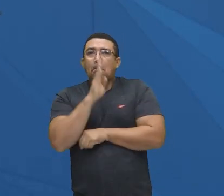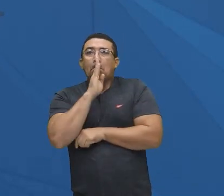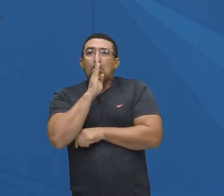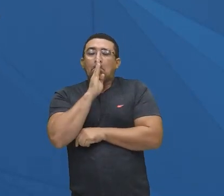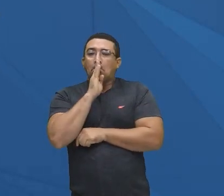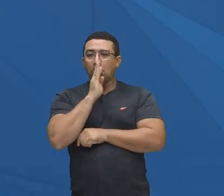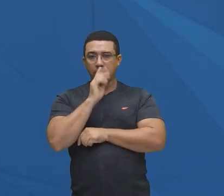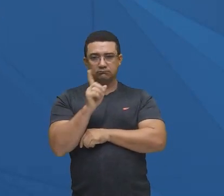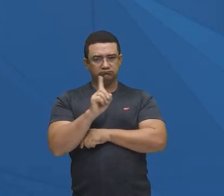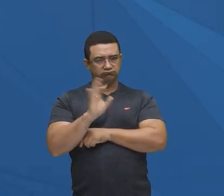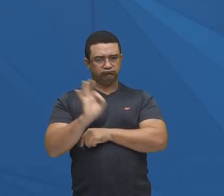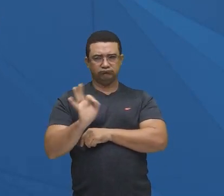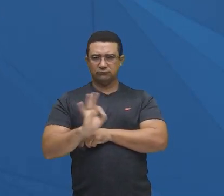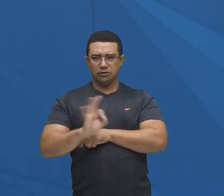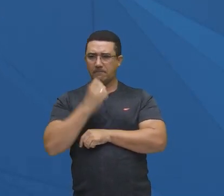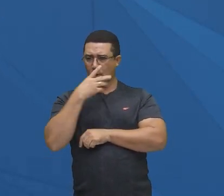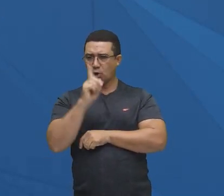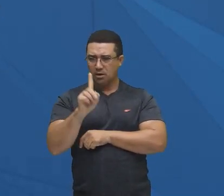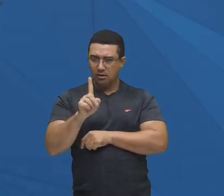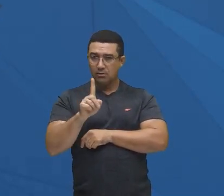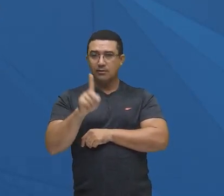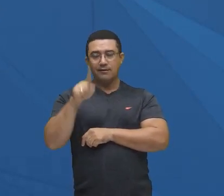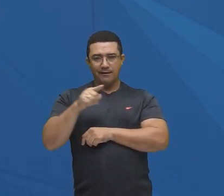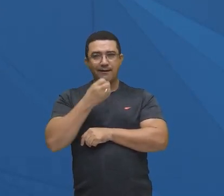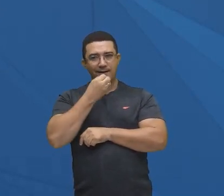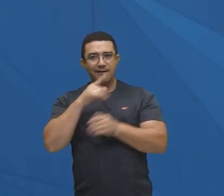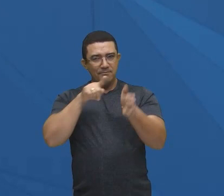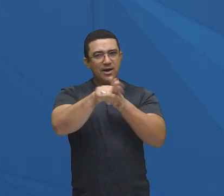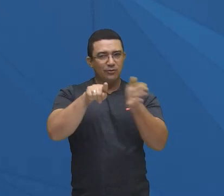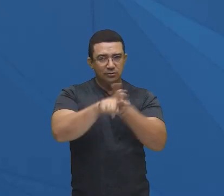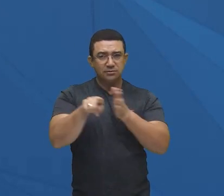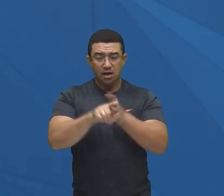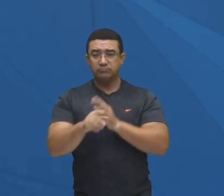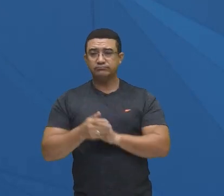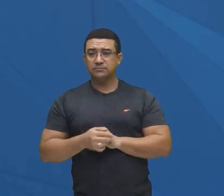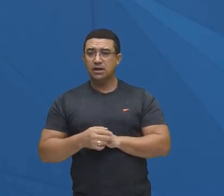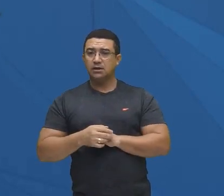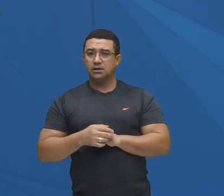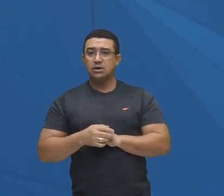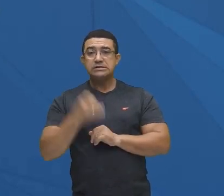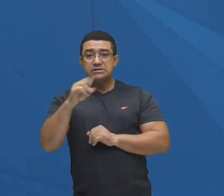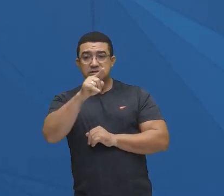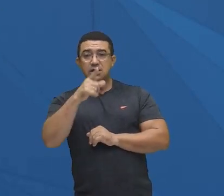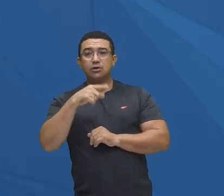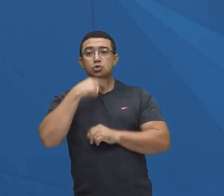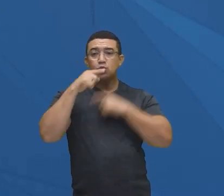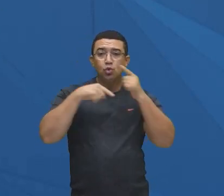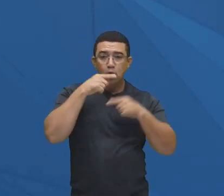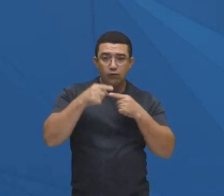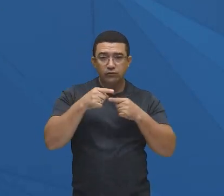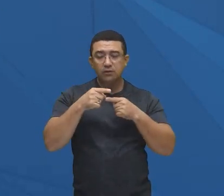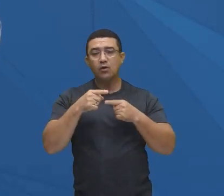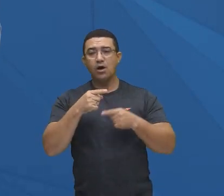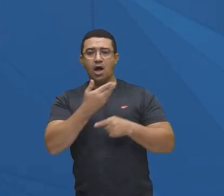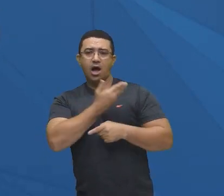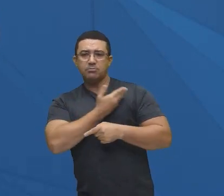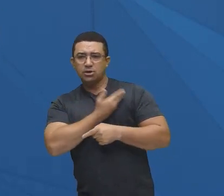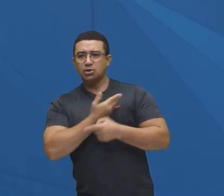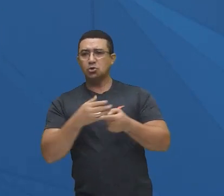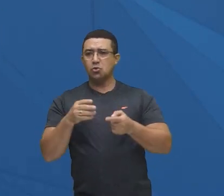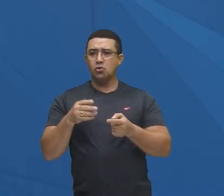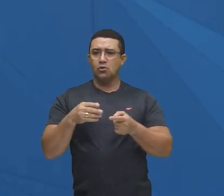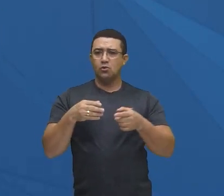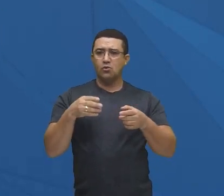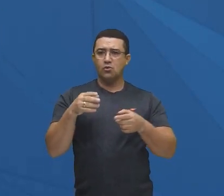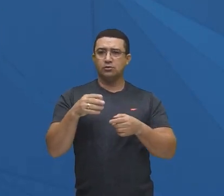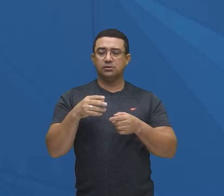vai ser um pouco difícil a gente responder todas as perguntas, mas a sua dúvida também pode ser respondida por um colega. A gente pode